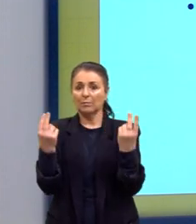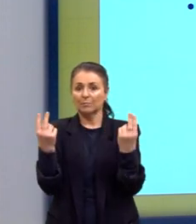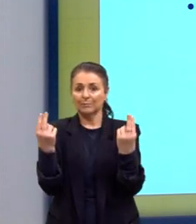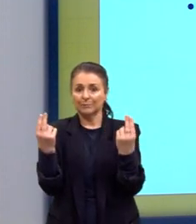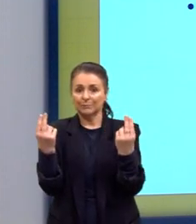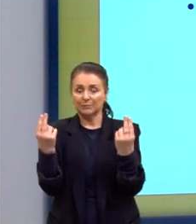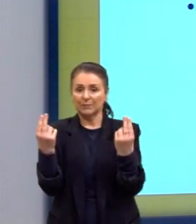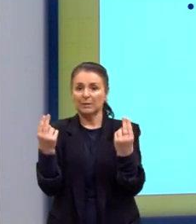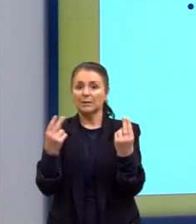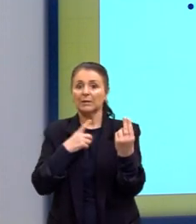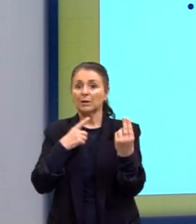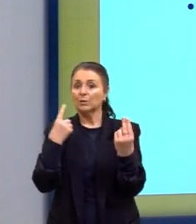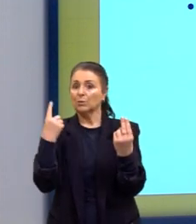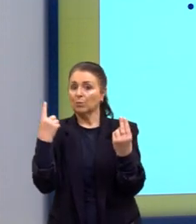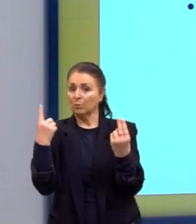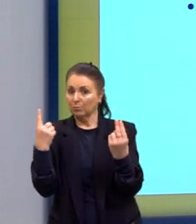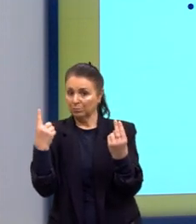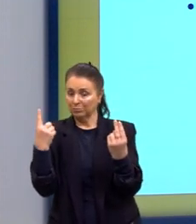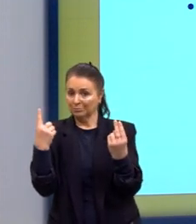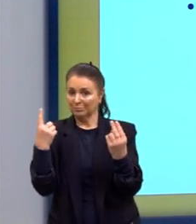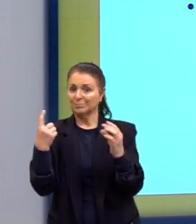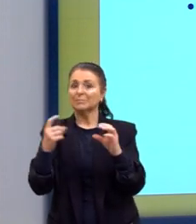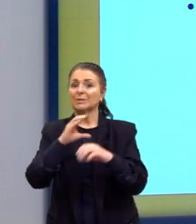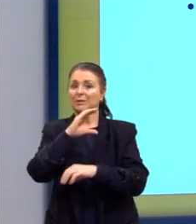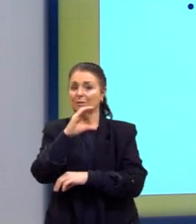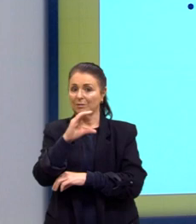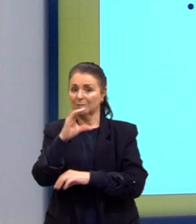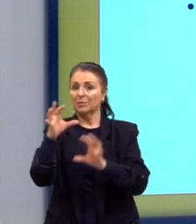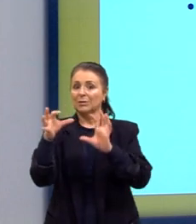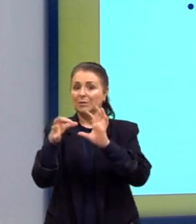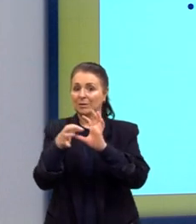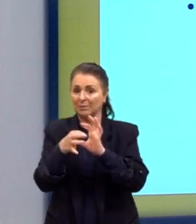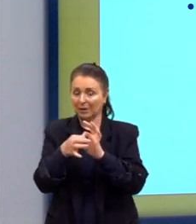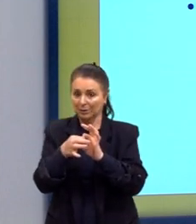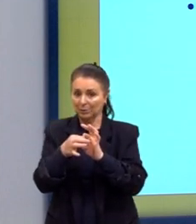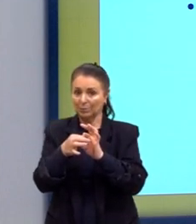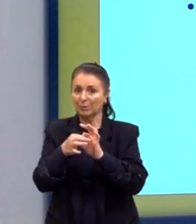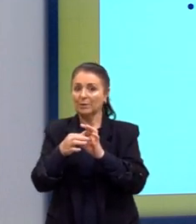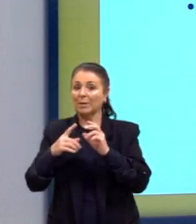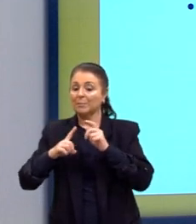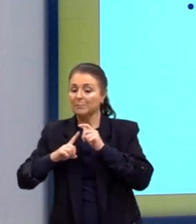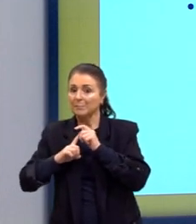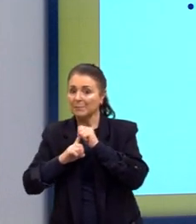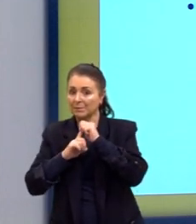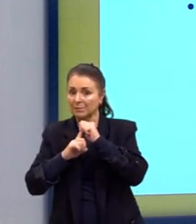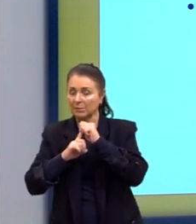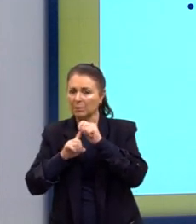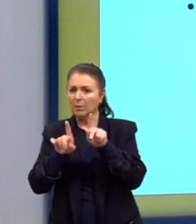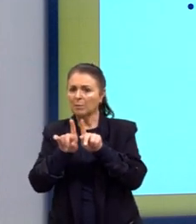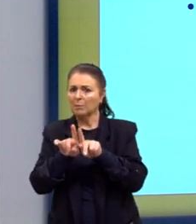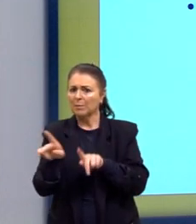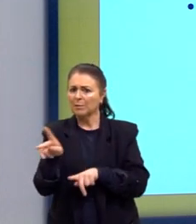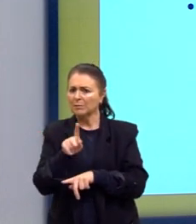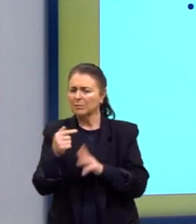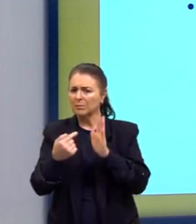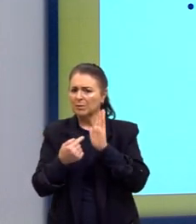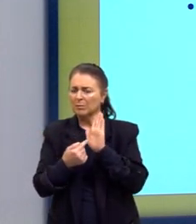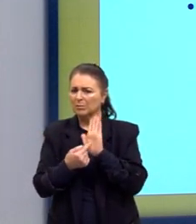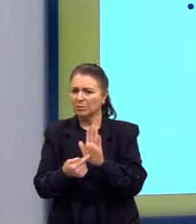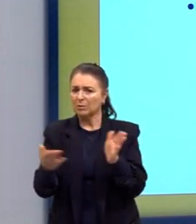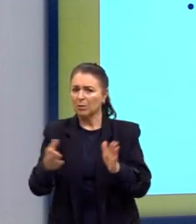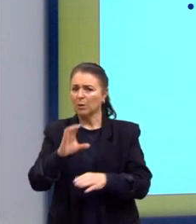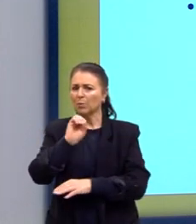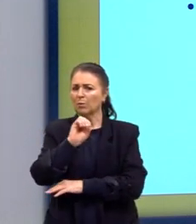quando eu tenho apenas carbonos ligados na cadeia principal mas aqui a professora trouxe um exemplo com